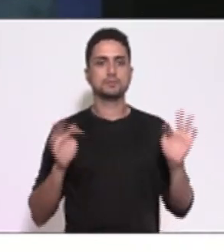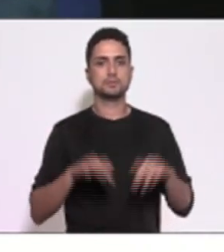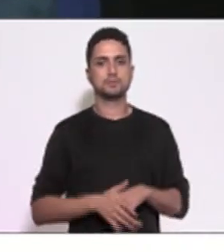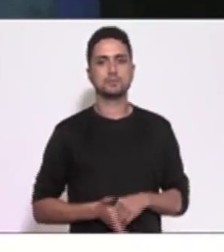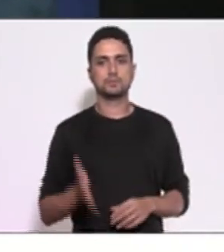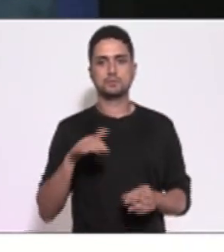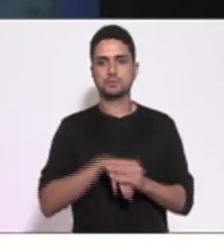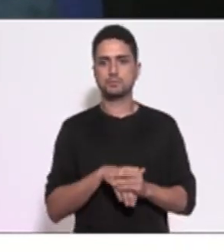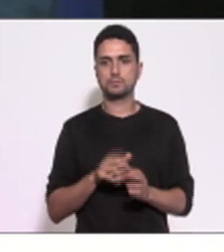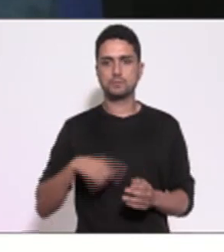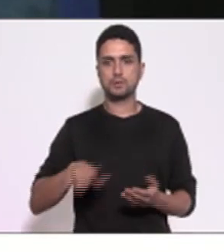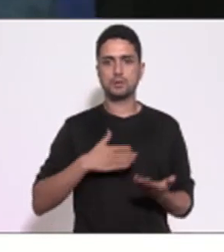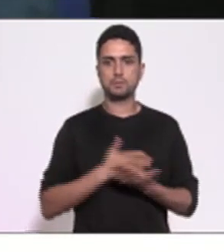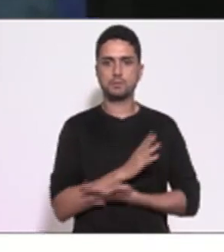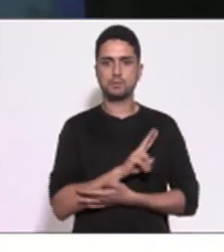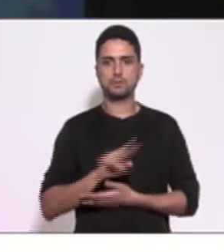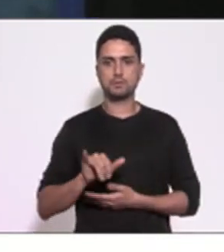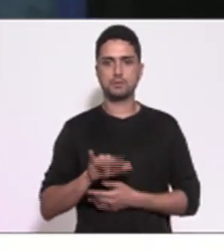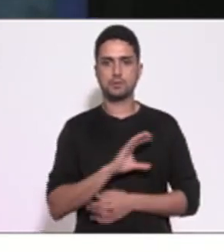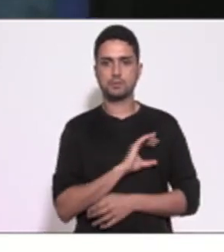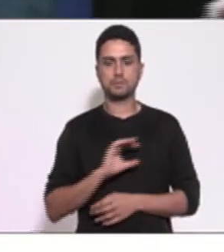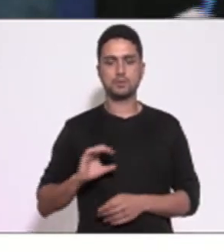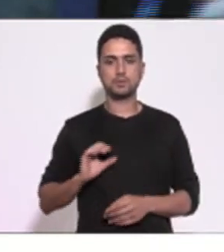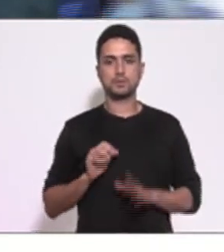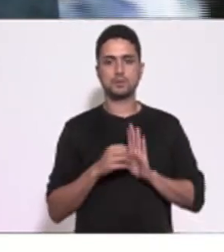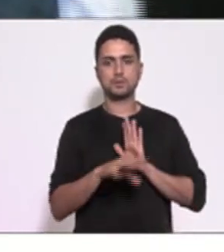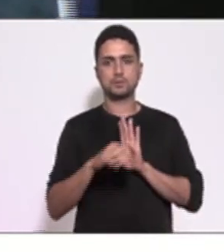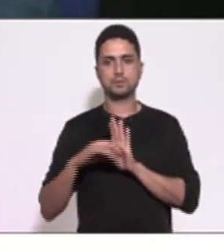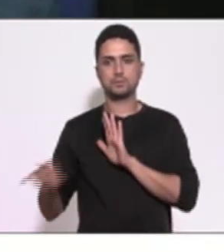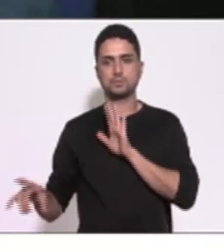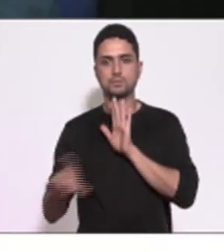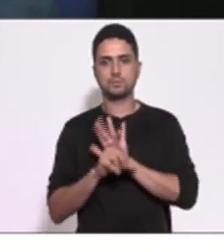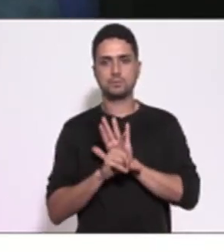aprovam nessa comissão, aprovado, vai à Comissão de Indicação Legislativa.